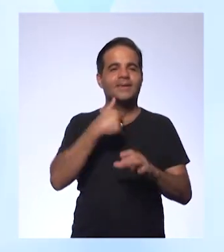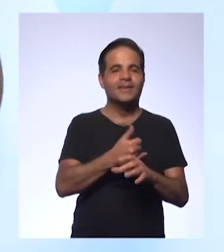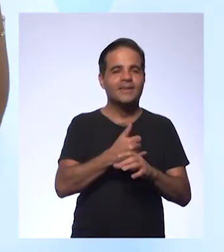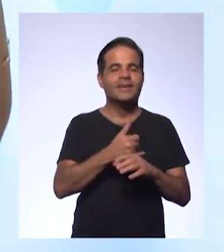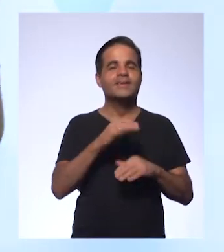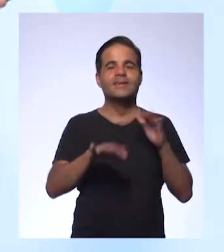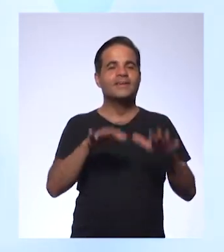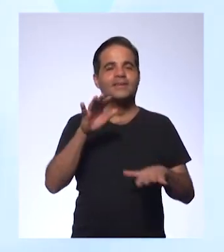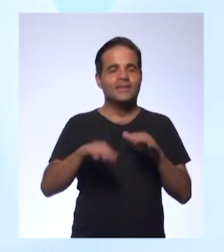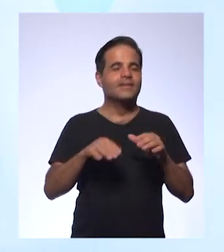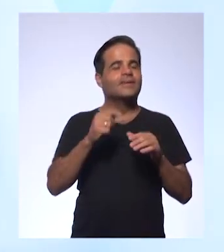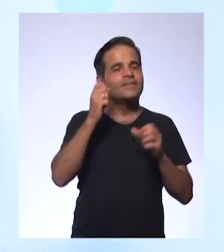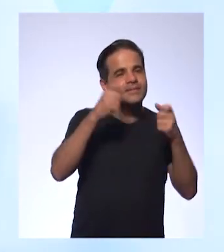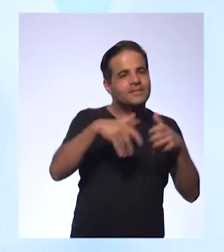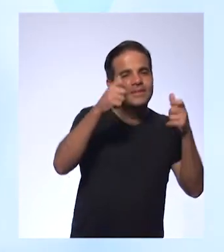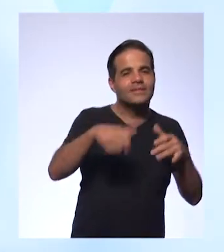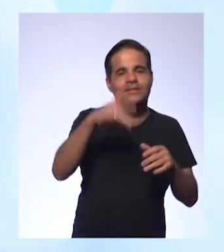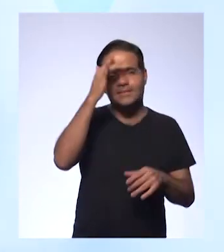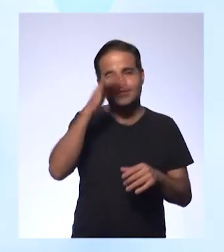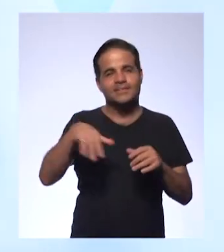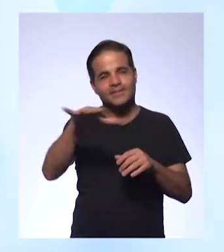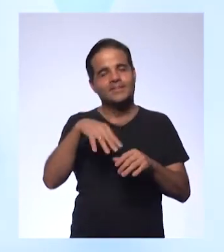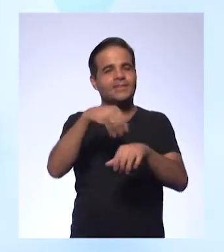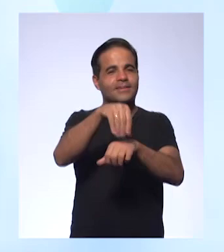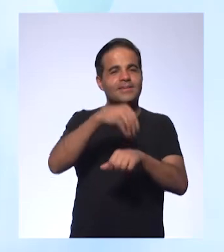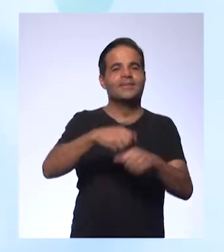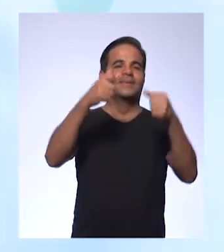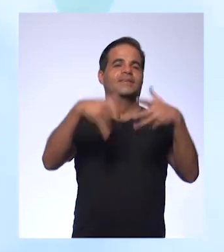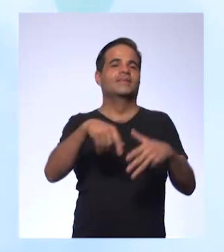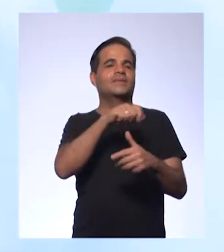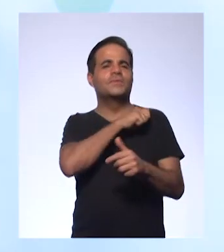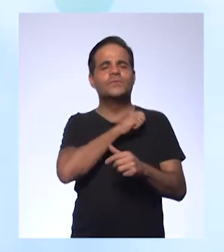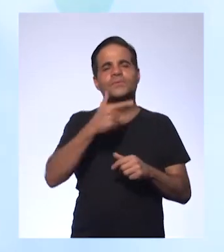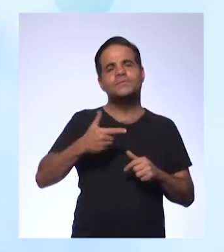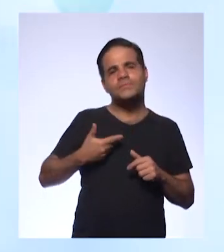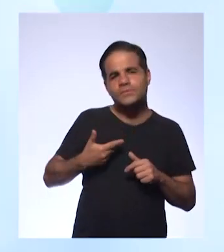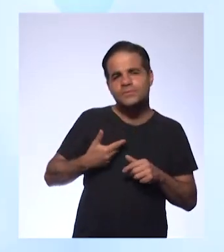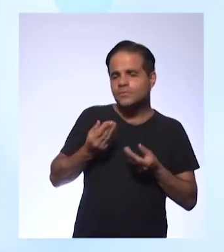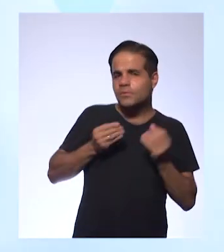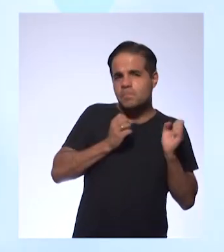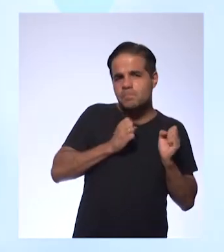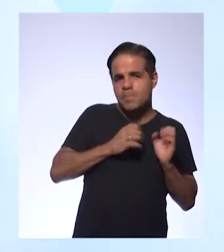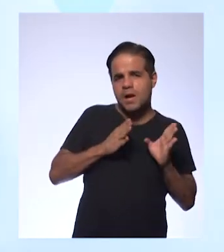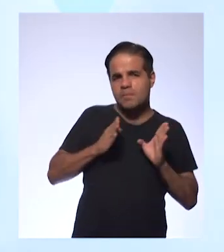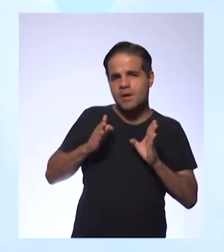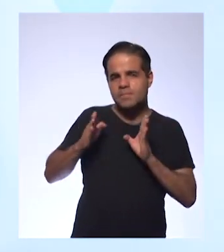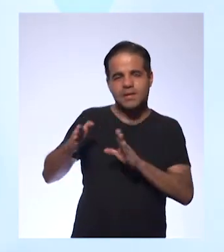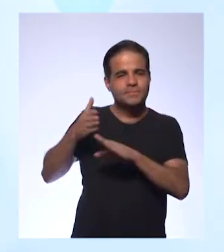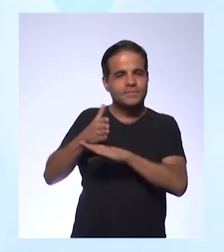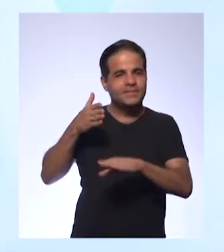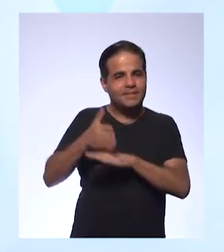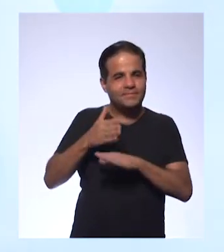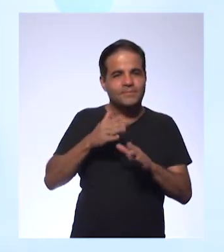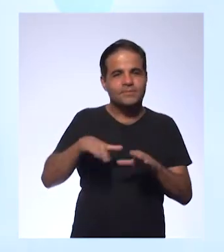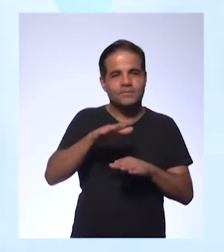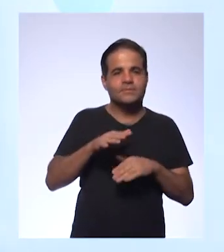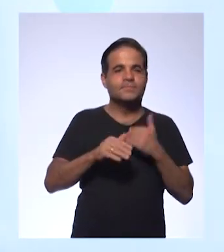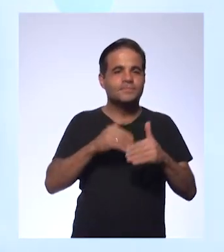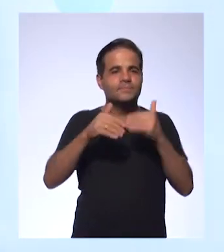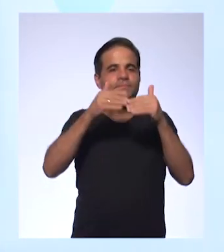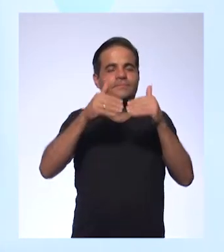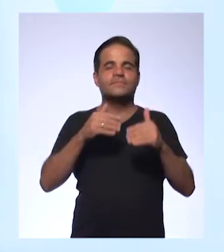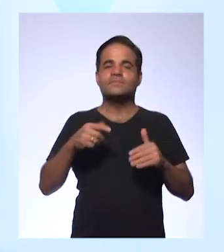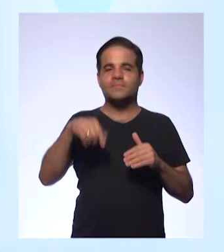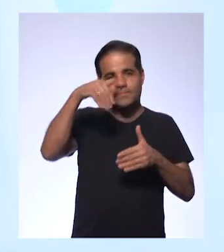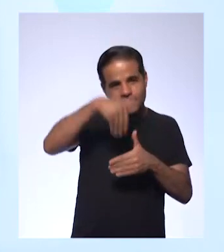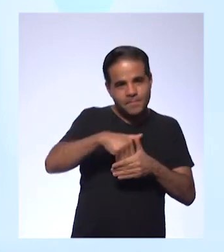para outras pessoas como fazer os jogos, como passar as fases, como desenvolver dentro